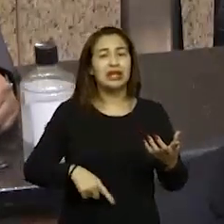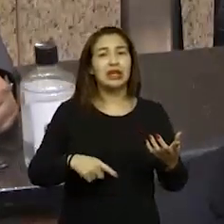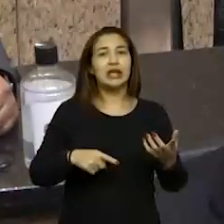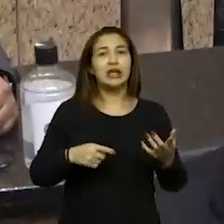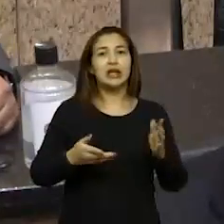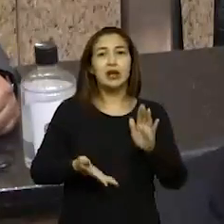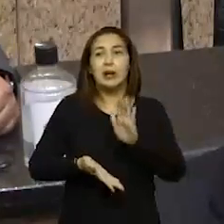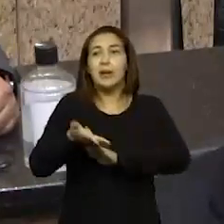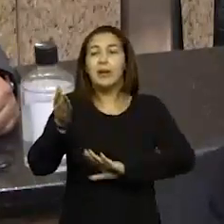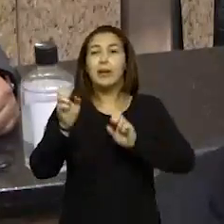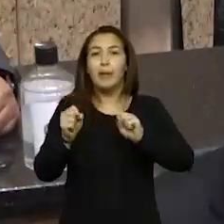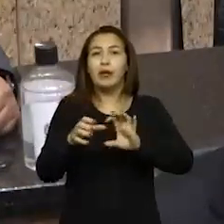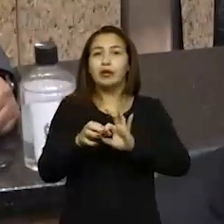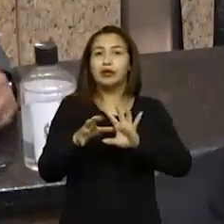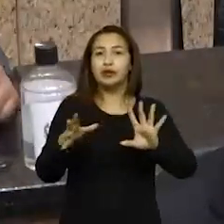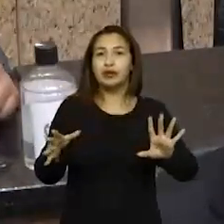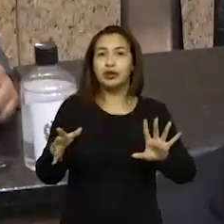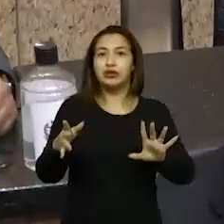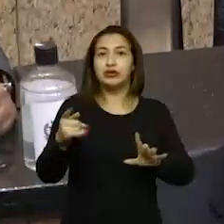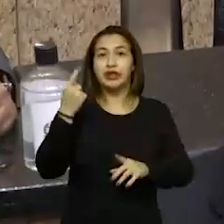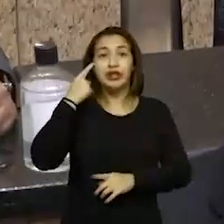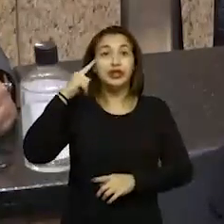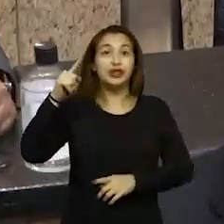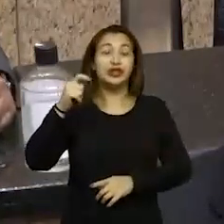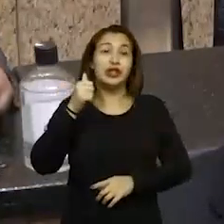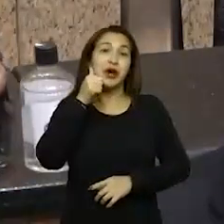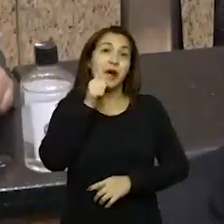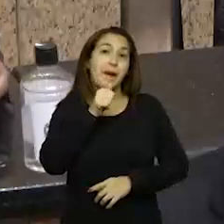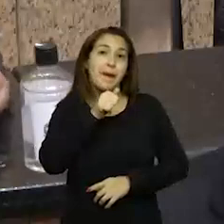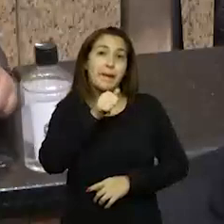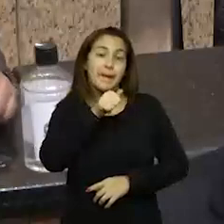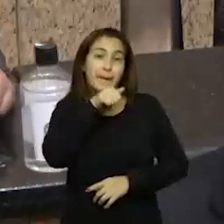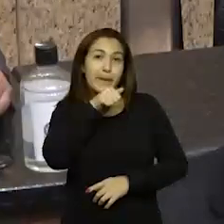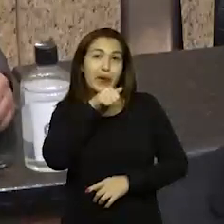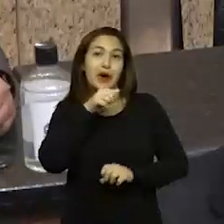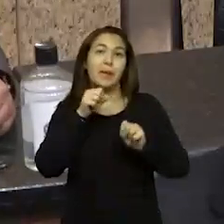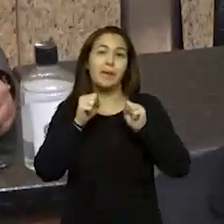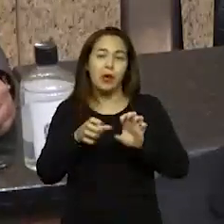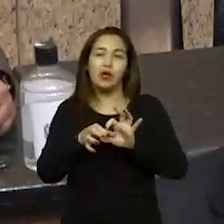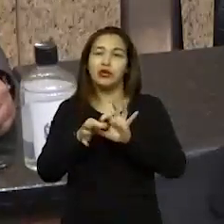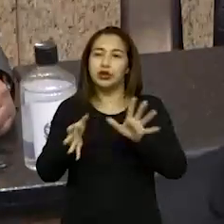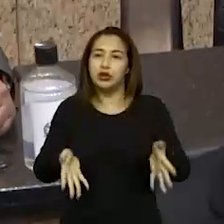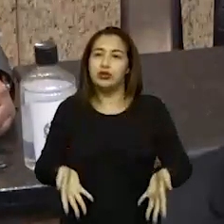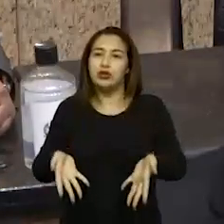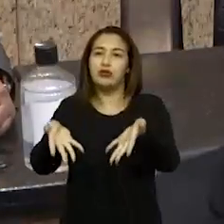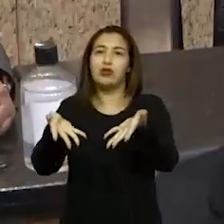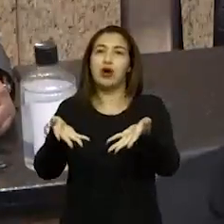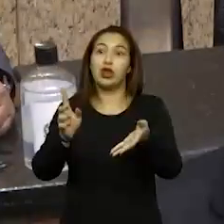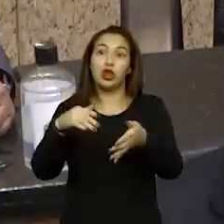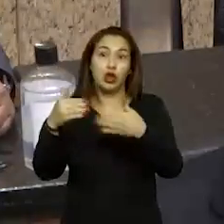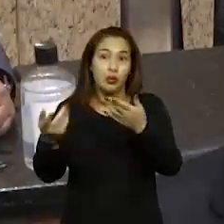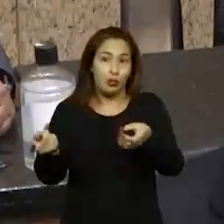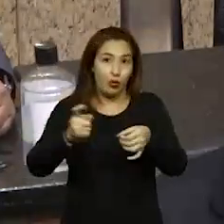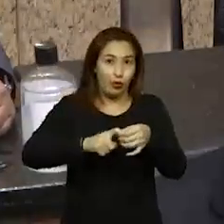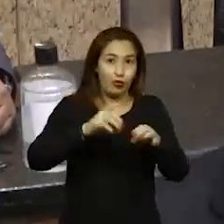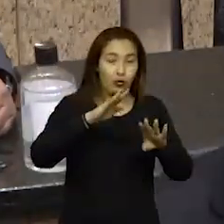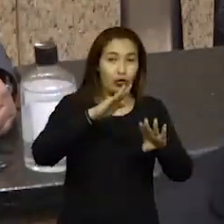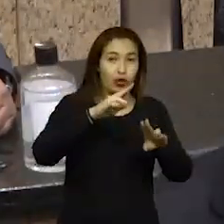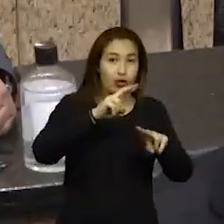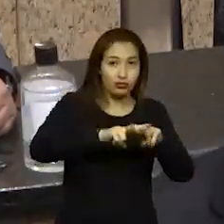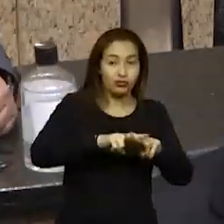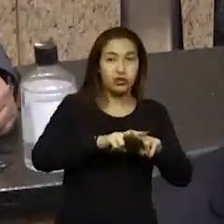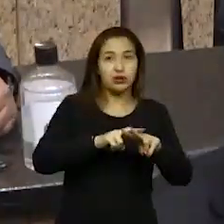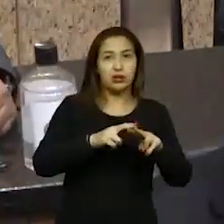Mães. Provavelmente, mais um catarinense tem tudo para ser morto. E com a chancela de